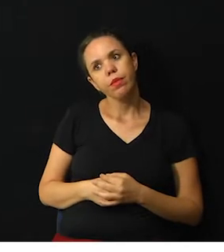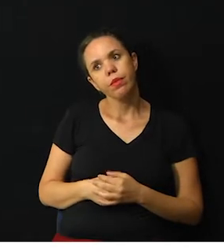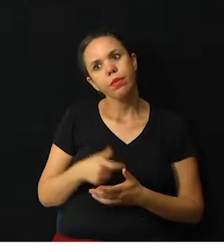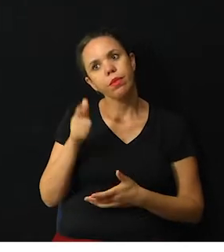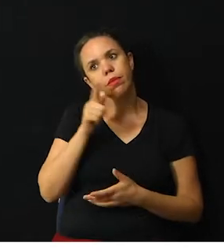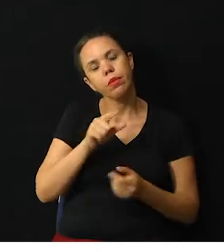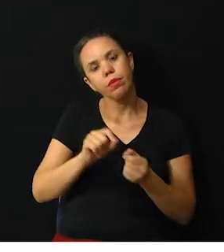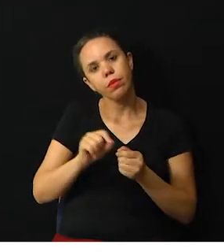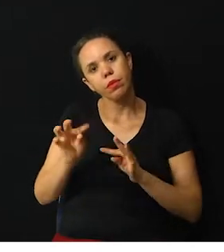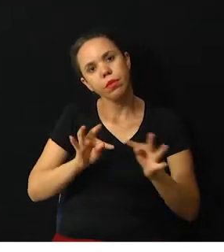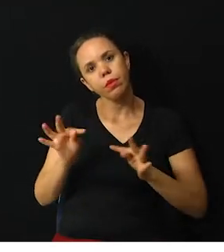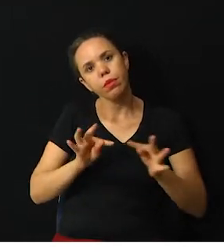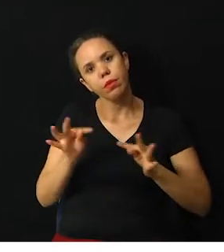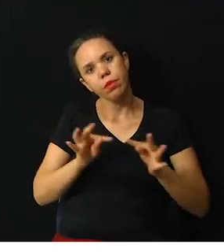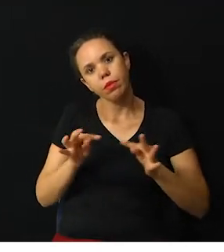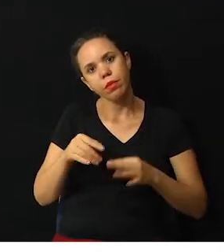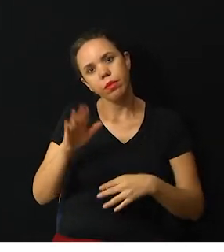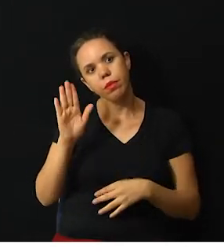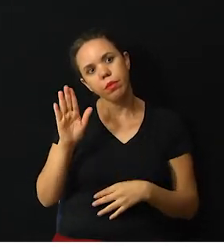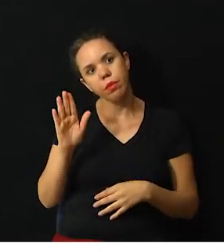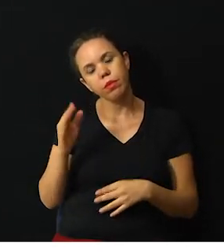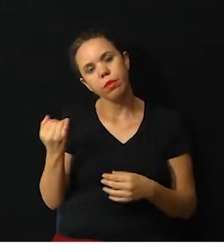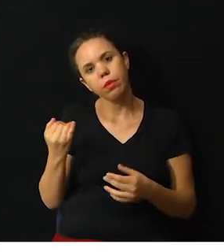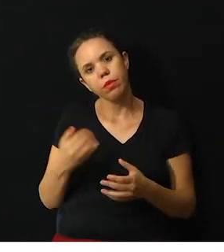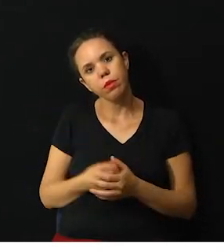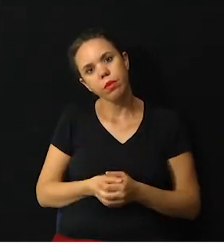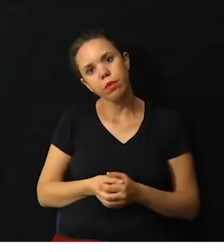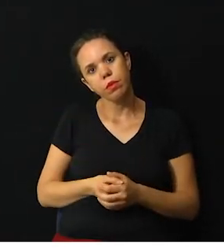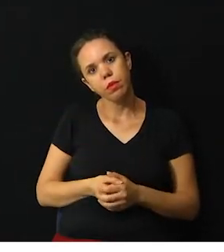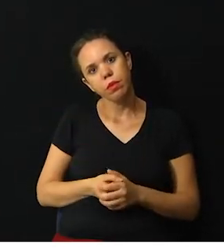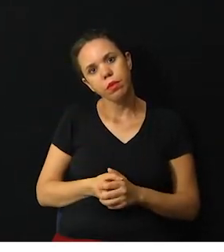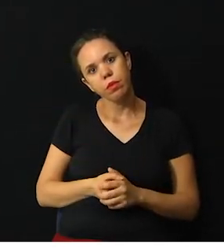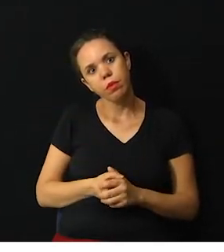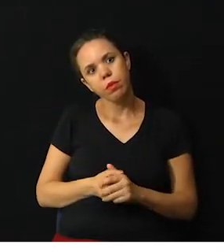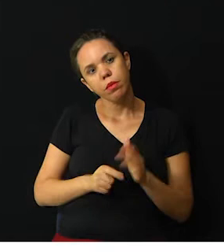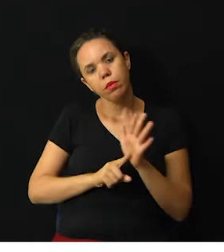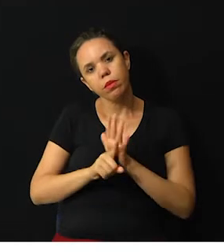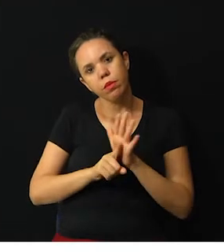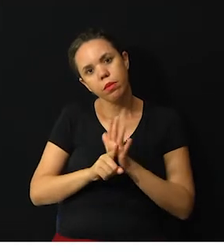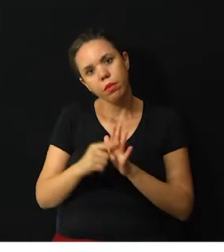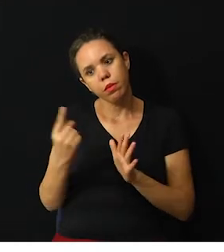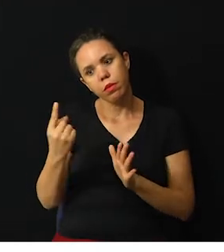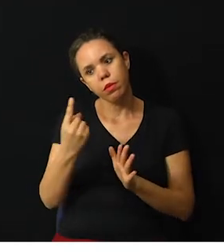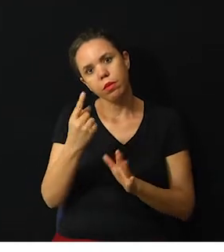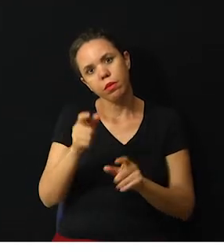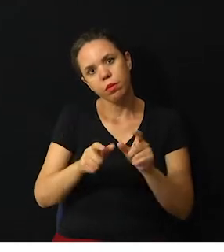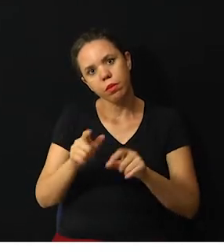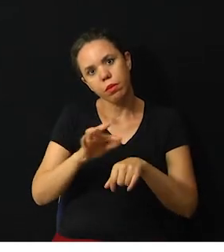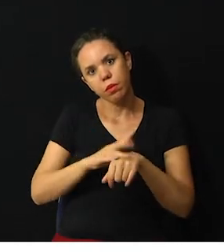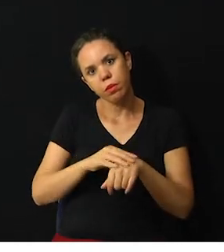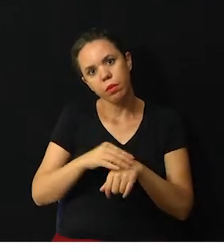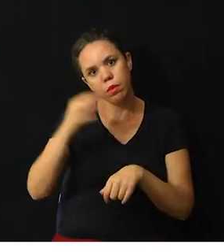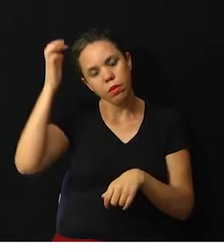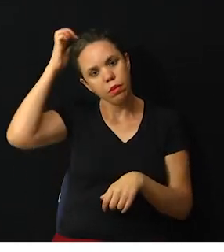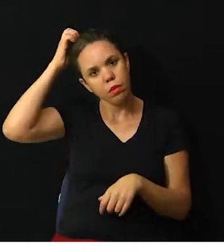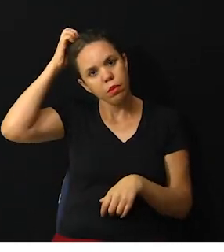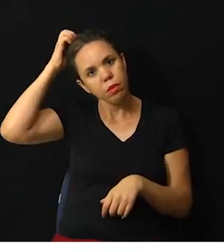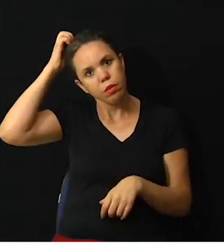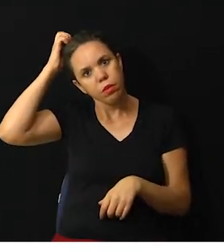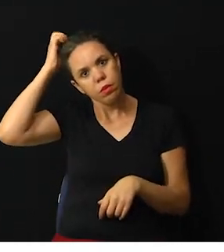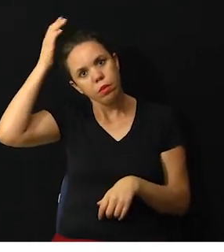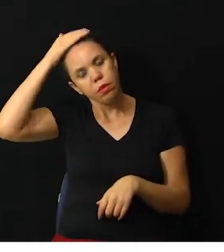daí que eu vou conseguir fazer tratamentos mais pontuais e mais indicados para cada tipo das demências.